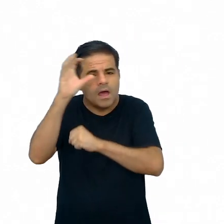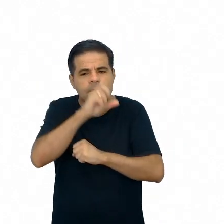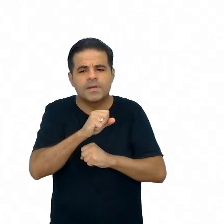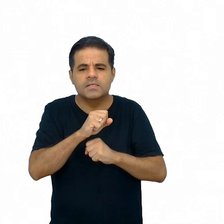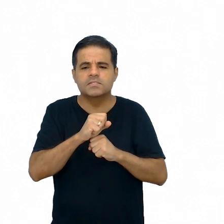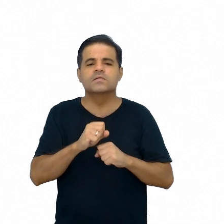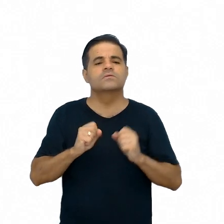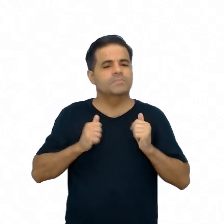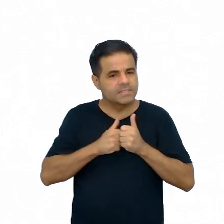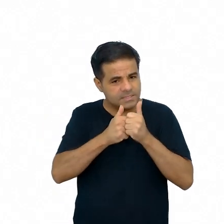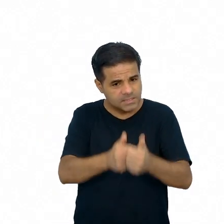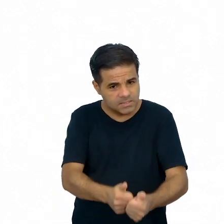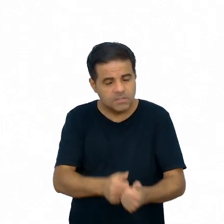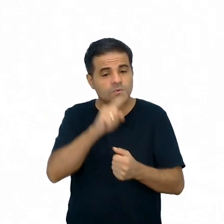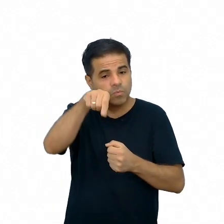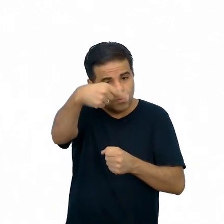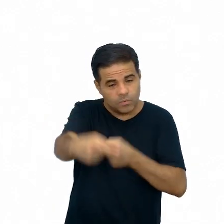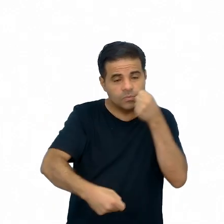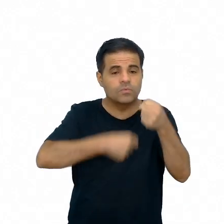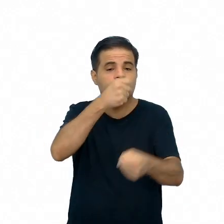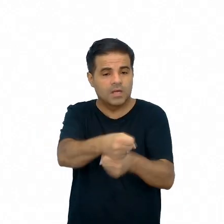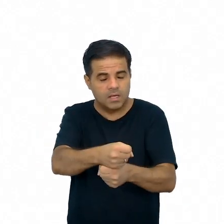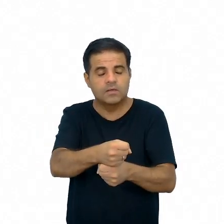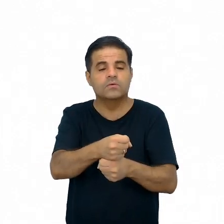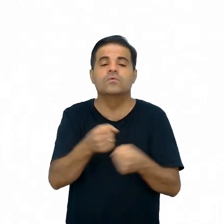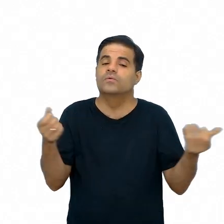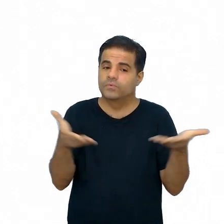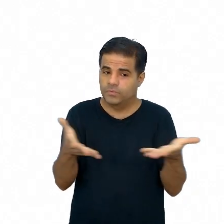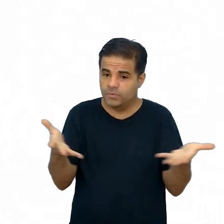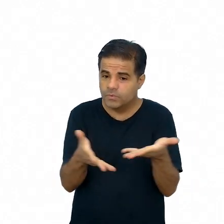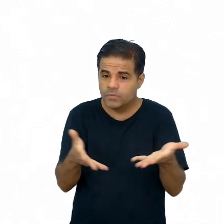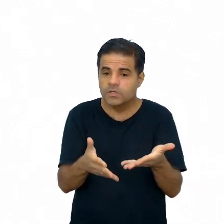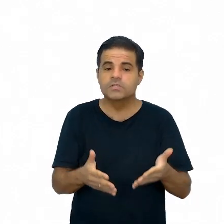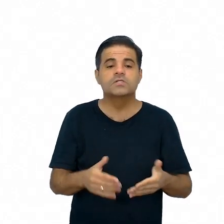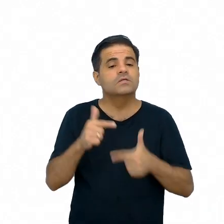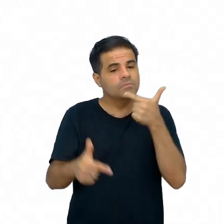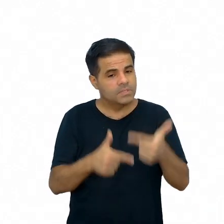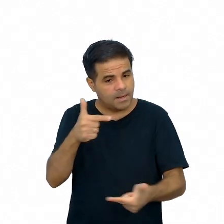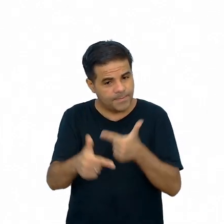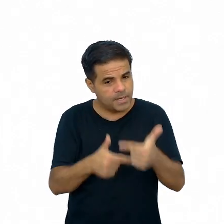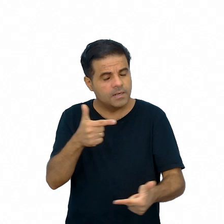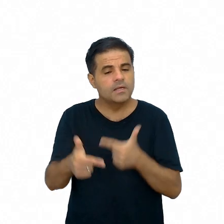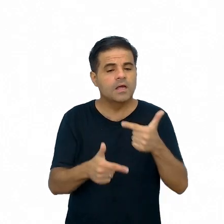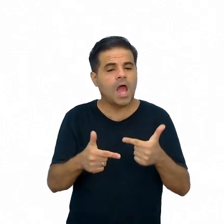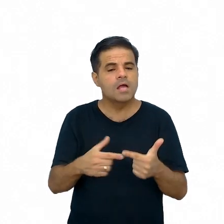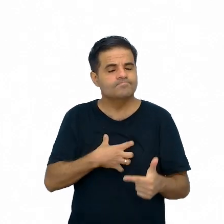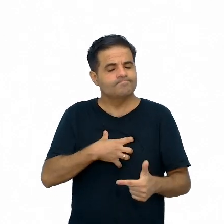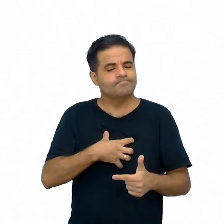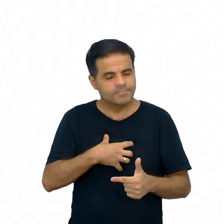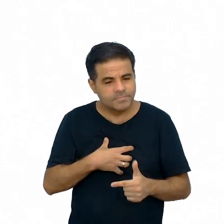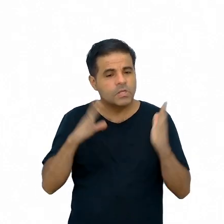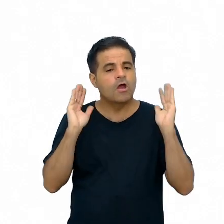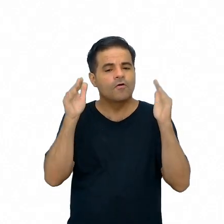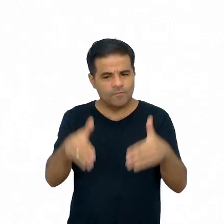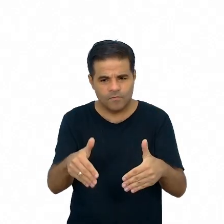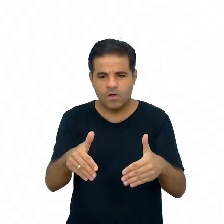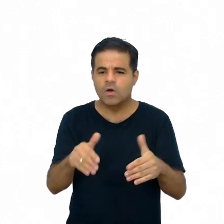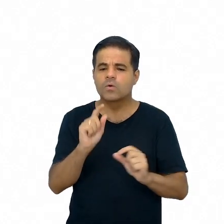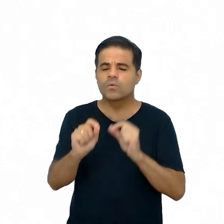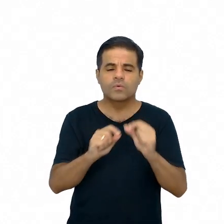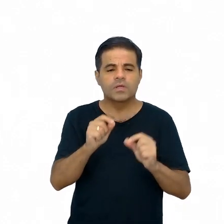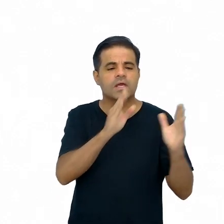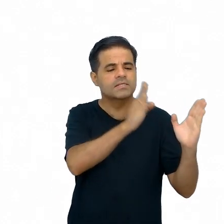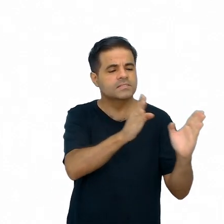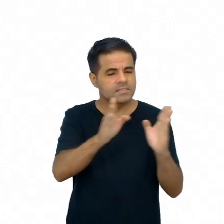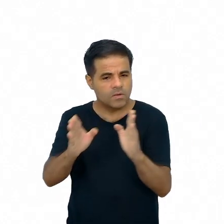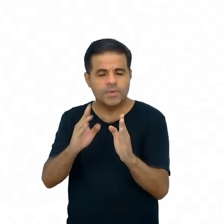para seguir o próximo ano. Né? Hoje, nós vamos estar trabalhando, né? Temos como foco a